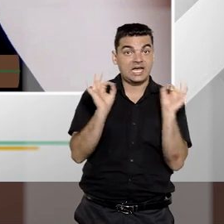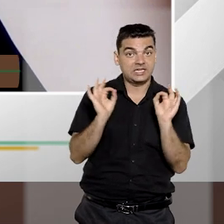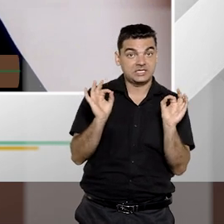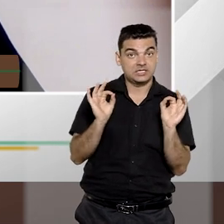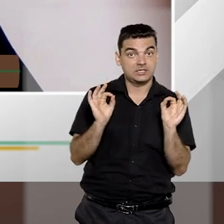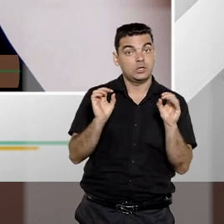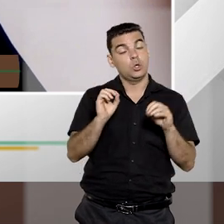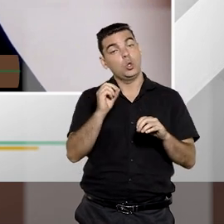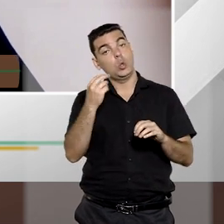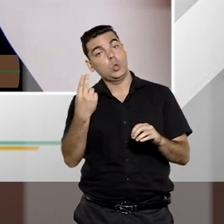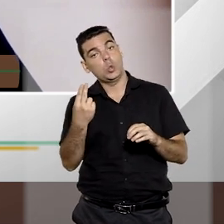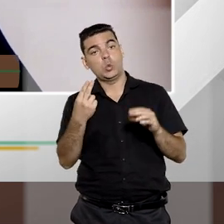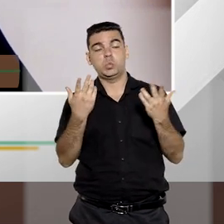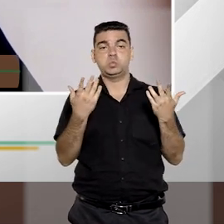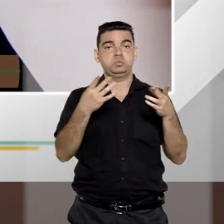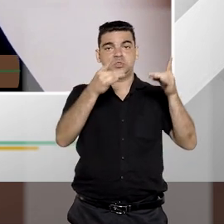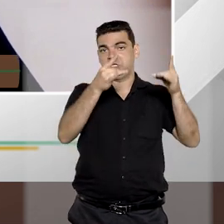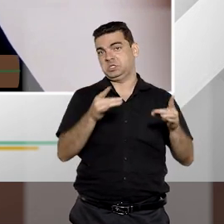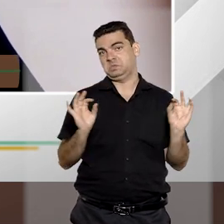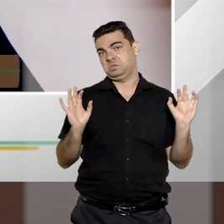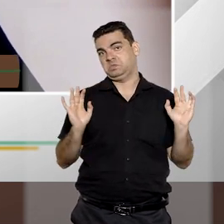tipo de deficiência específica.